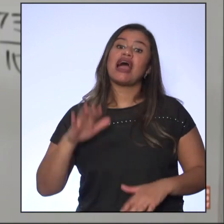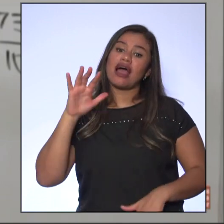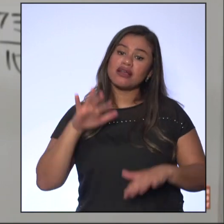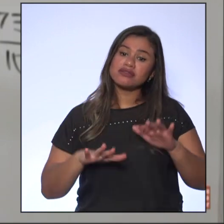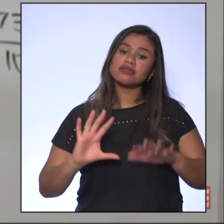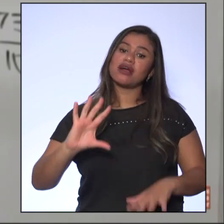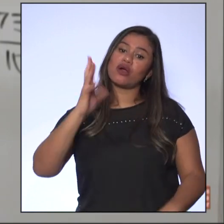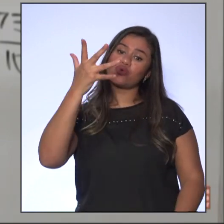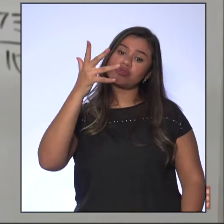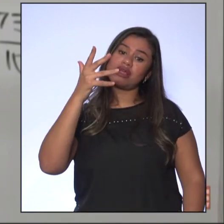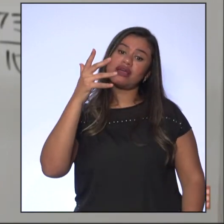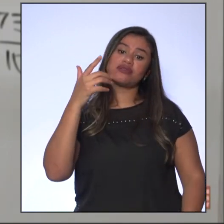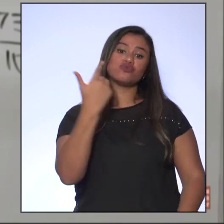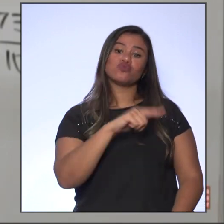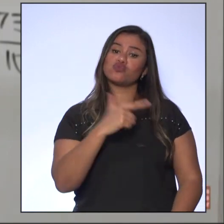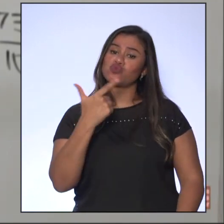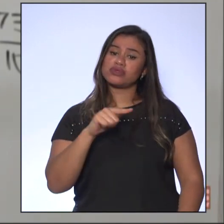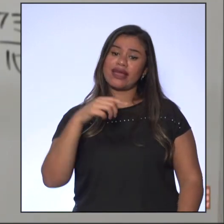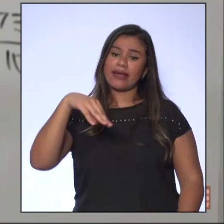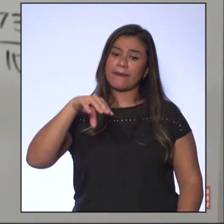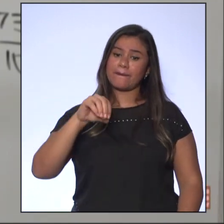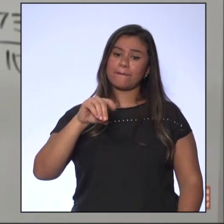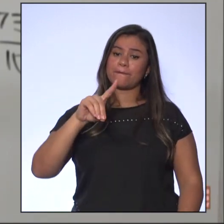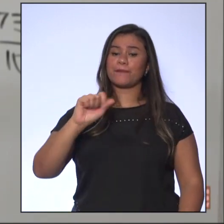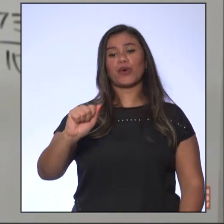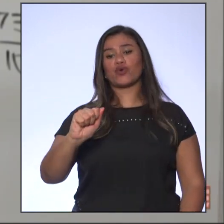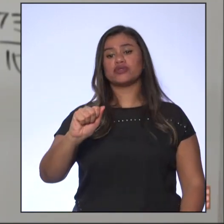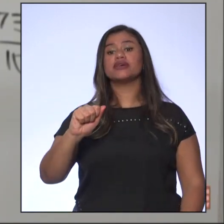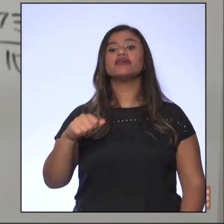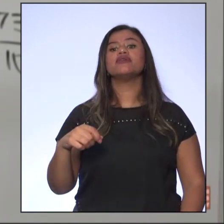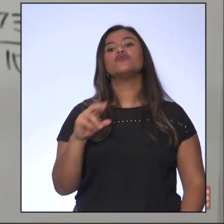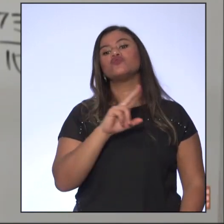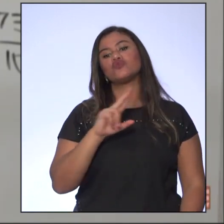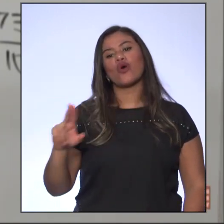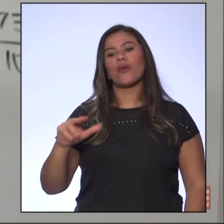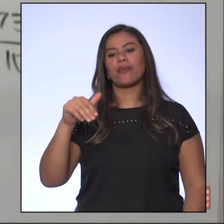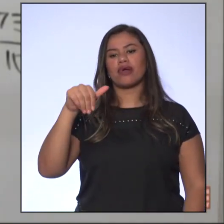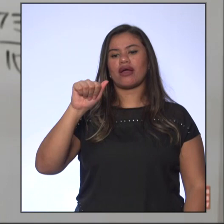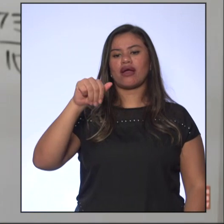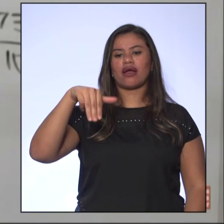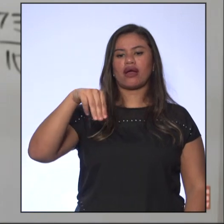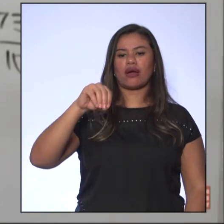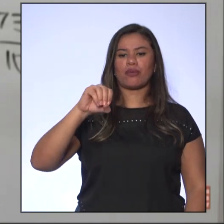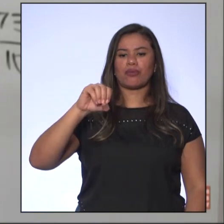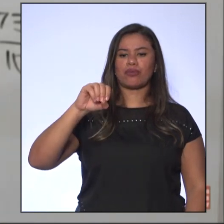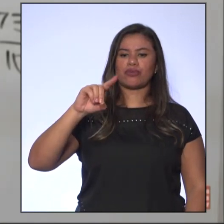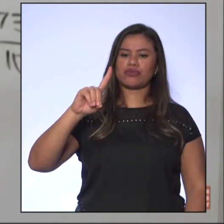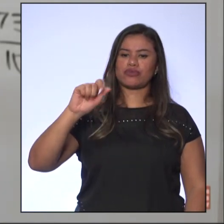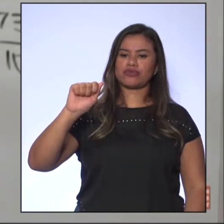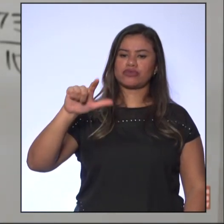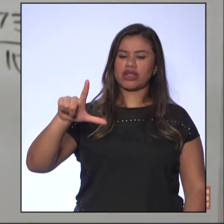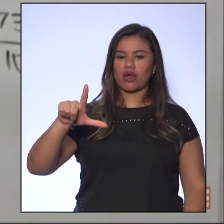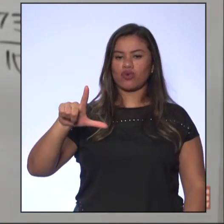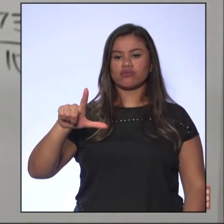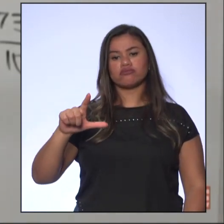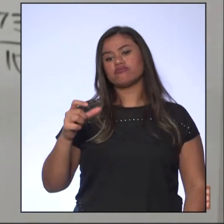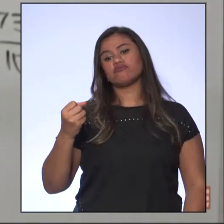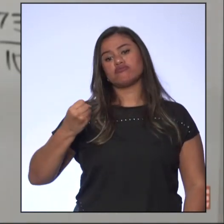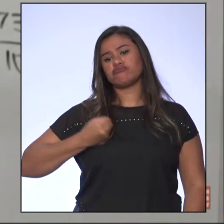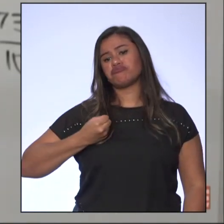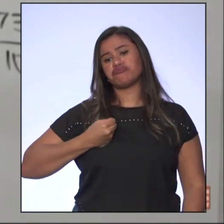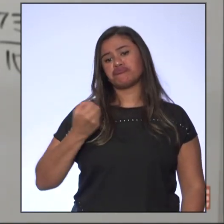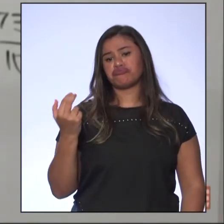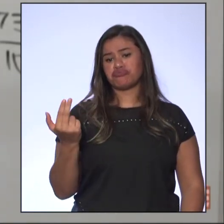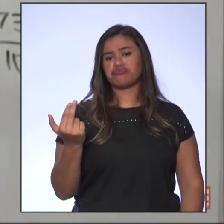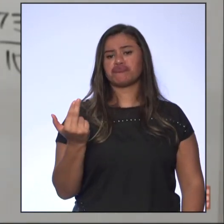chamado de amodal. Quando é que eu não tenho a moda? Se todo mundo tiver a mesma quantidade. Se ninguém se destacou. Se tiver um elemento